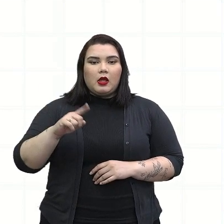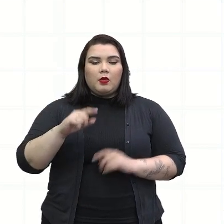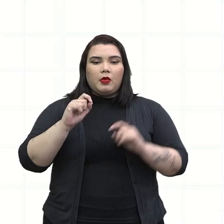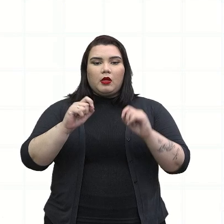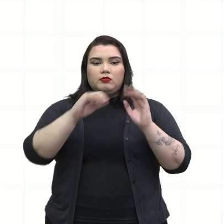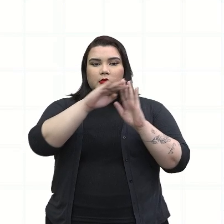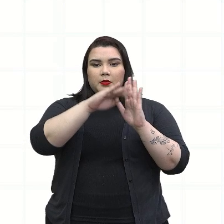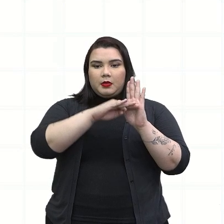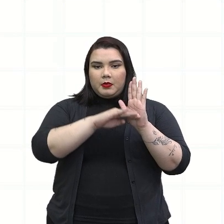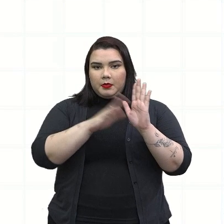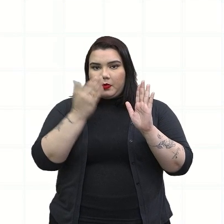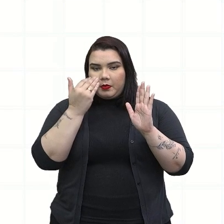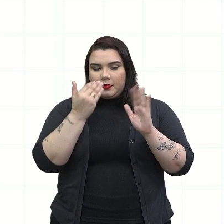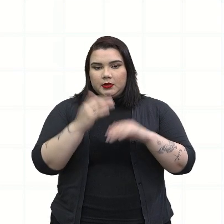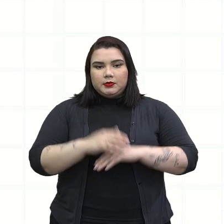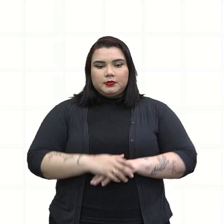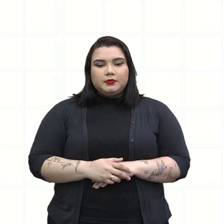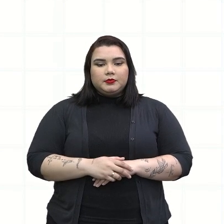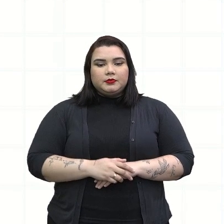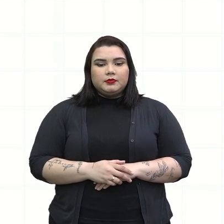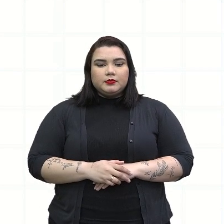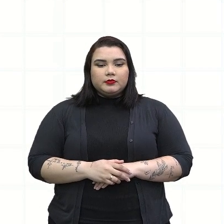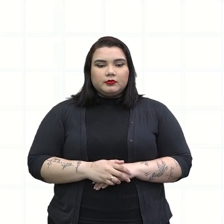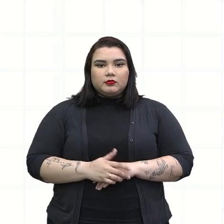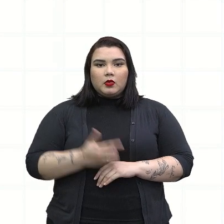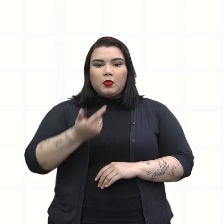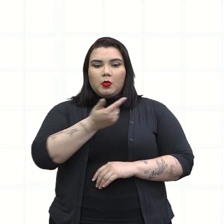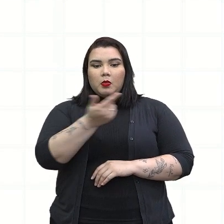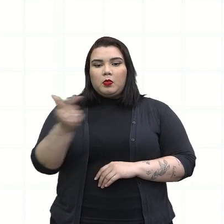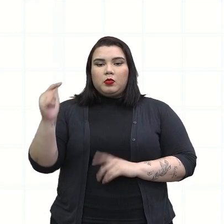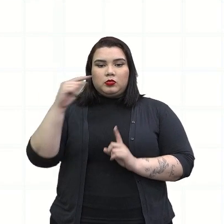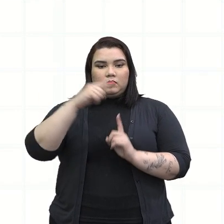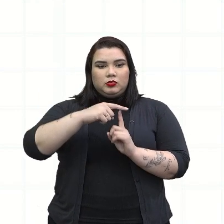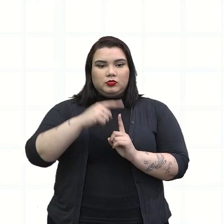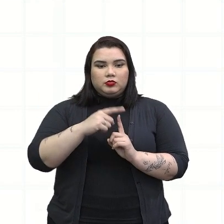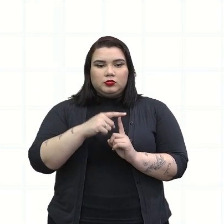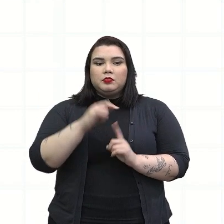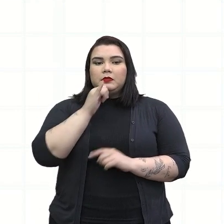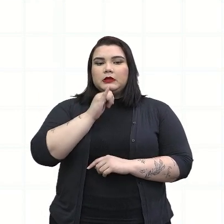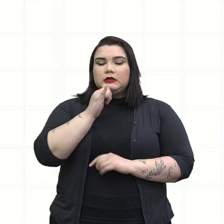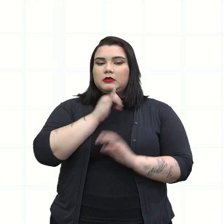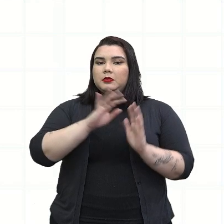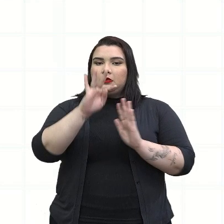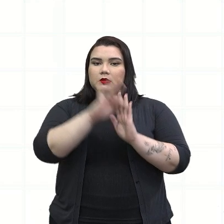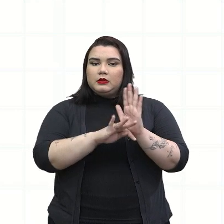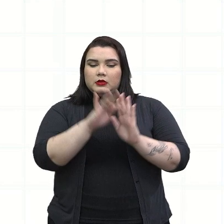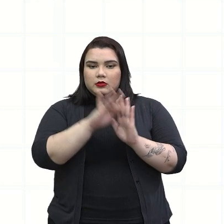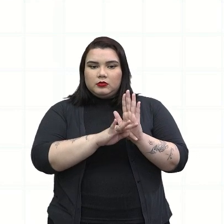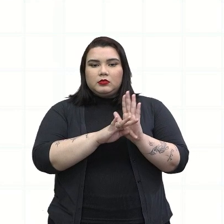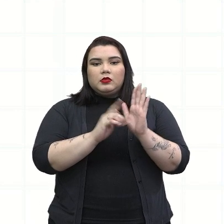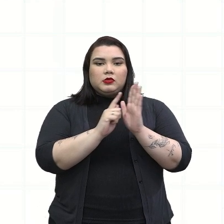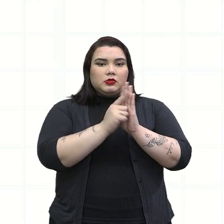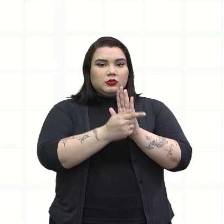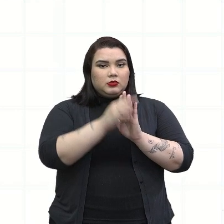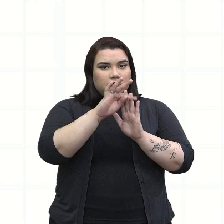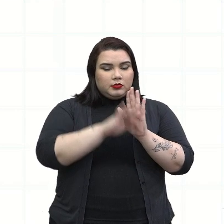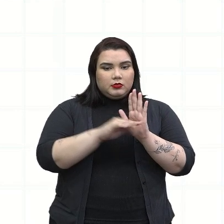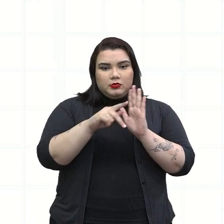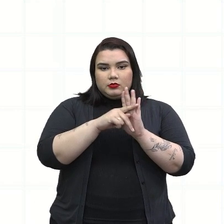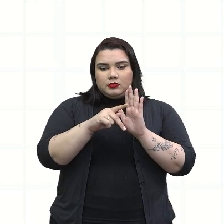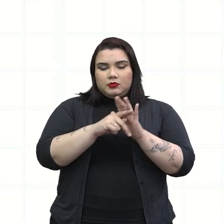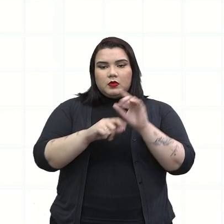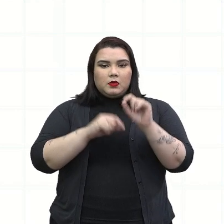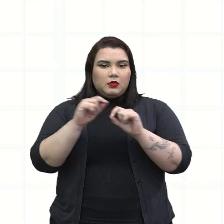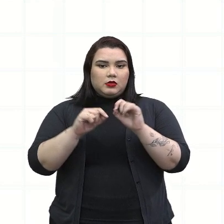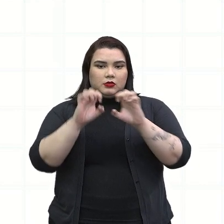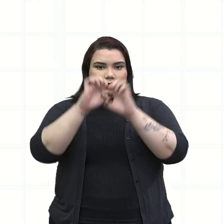Ok? E aqui nós temos mais um exemplo de texto, mais um exemplo de gênero textual, que aqui